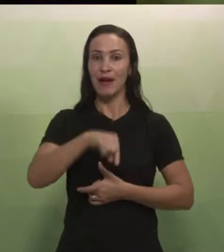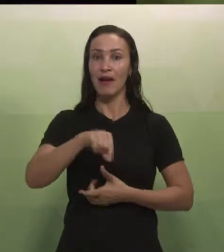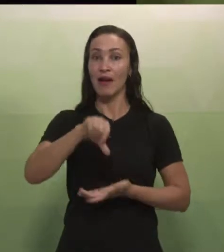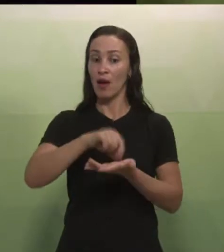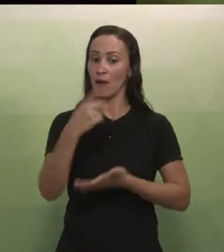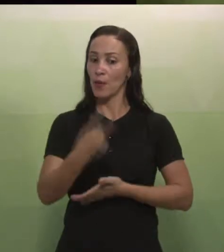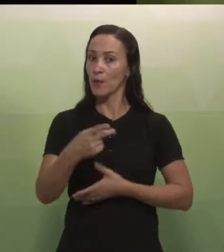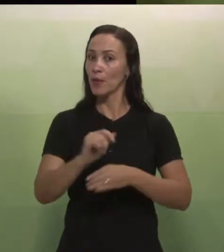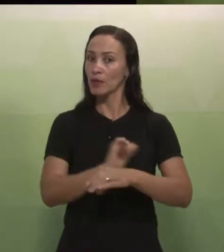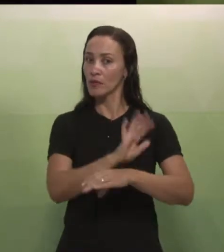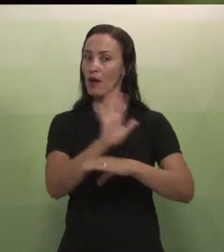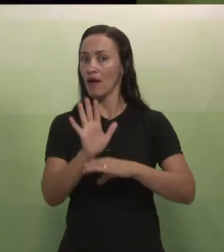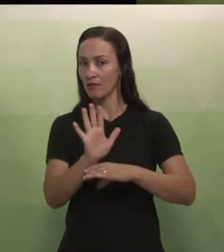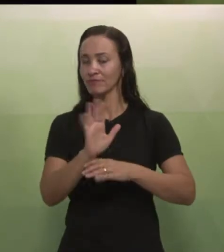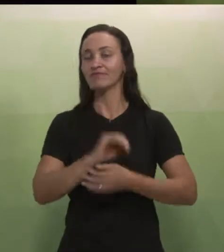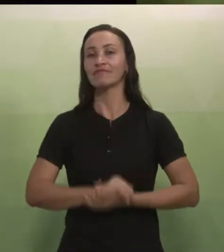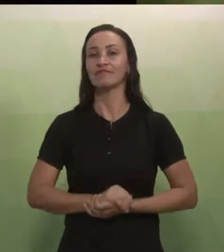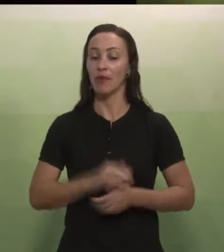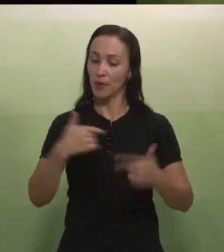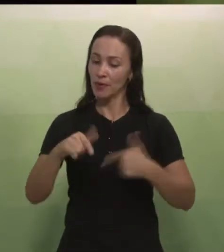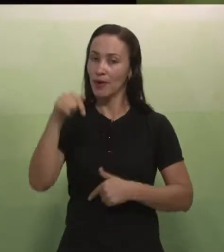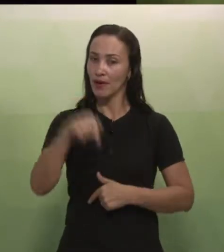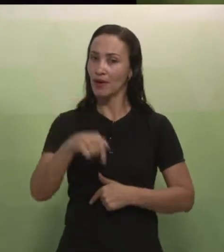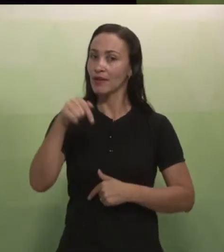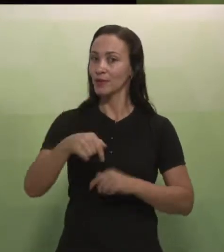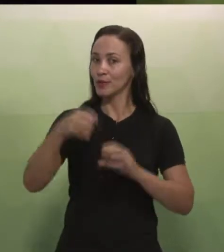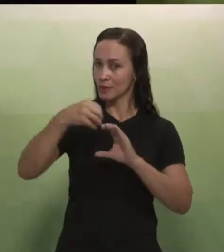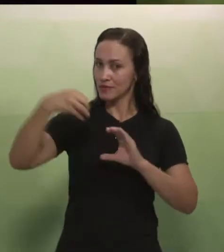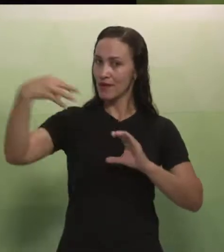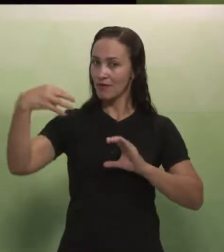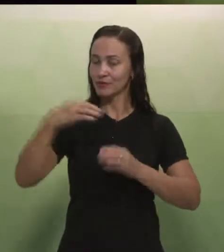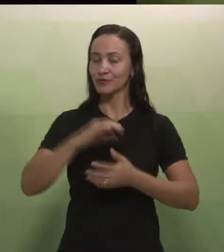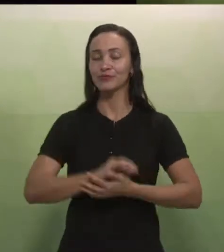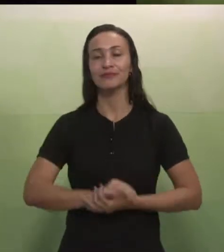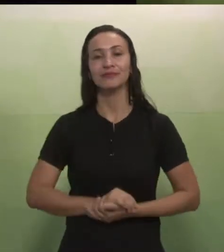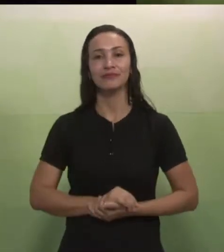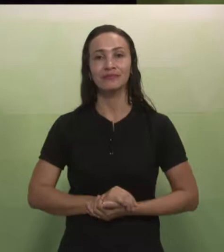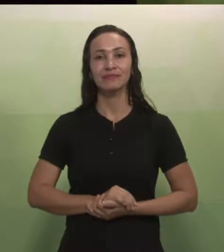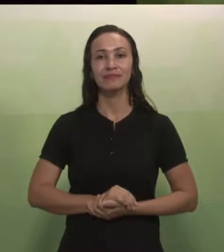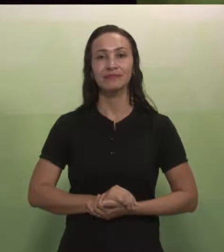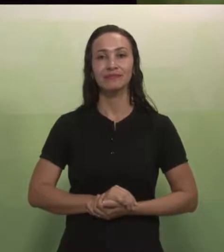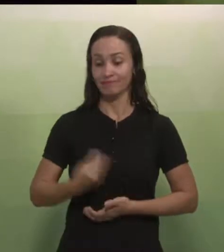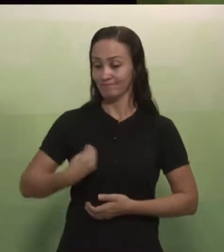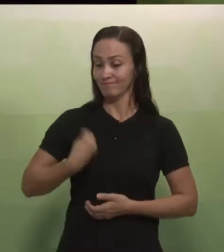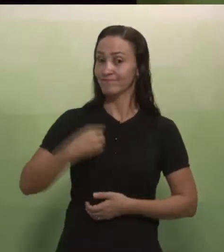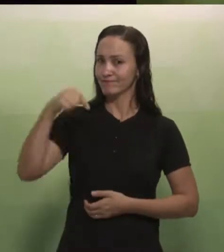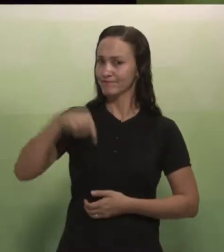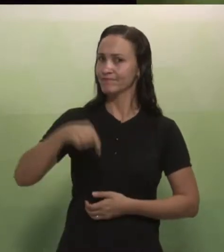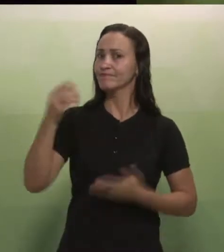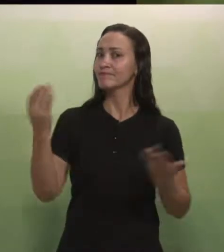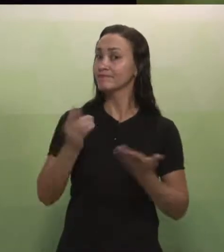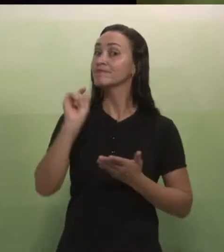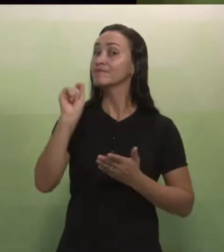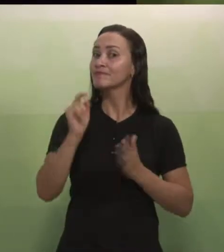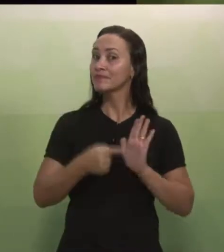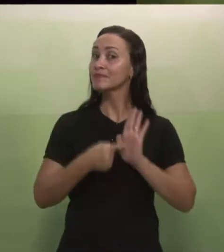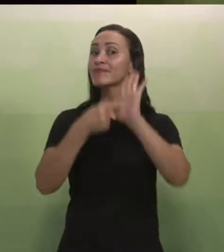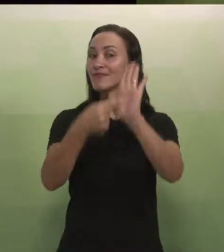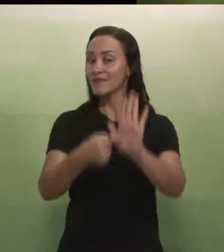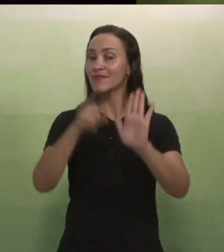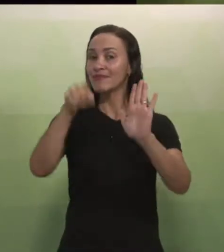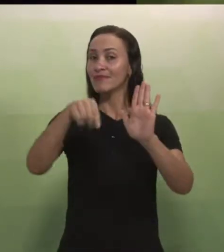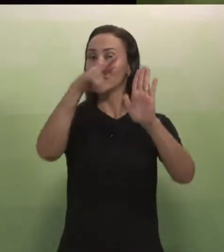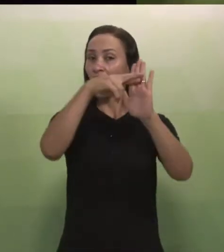Montes Claros, mas estou atuando aqui no SEAD. Eu estou aqui para apresentar para vocês